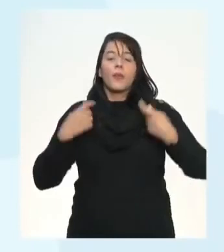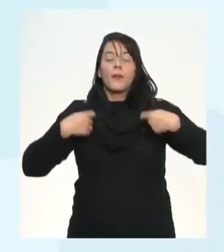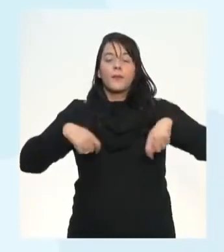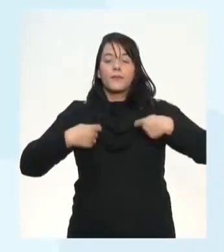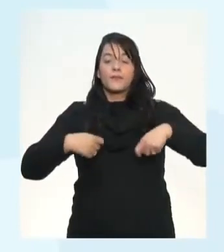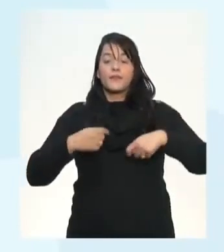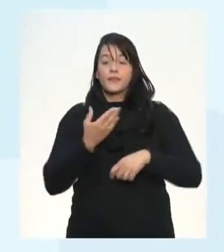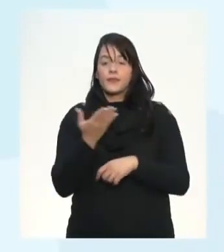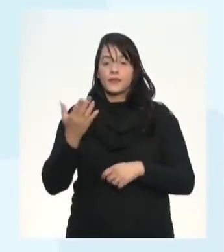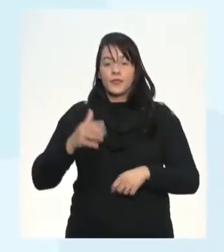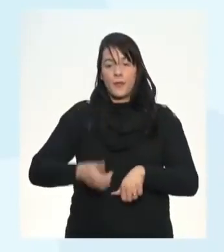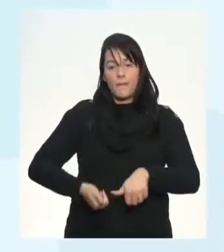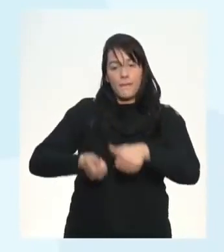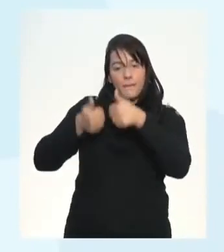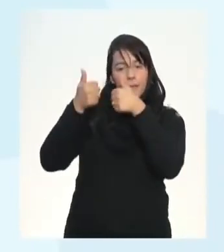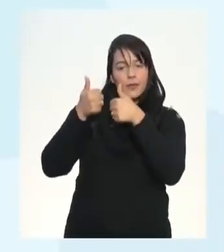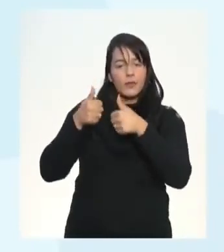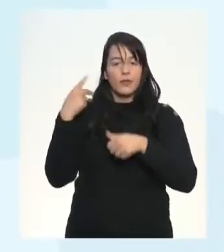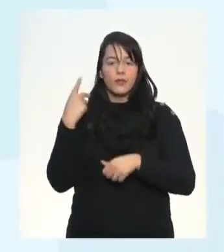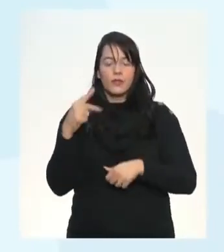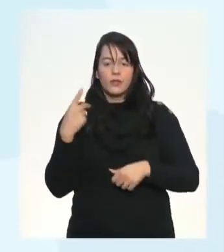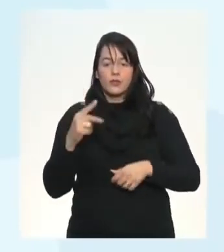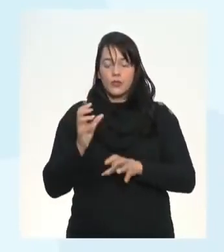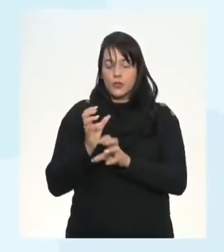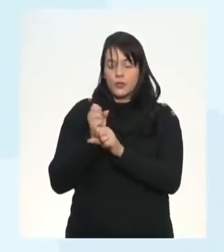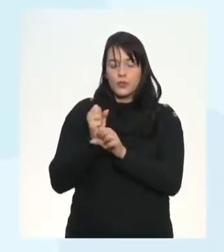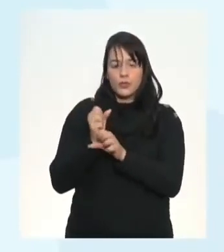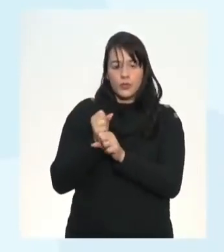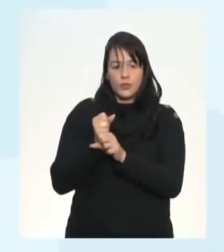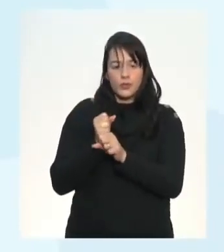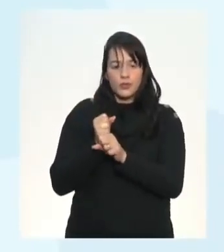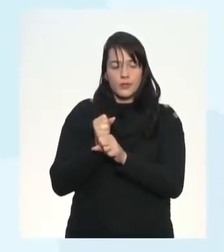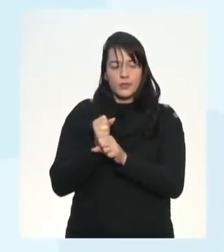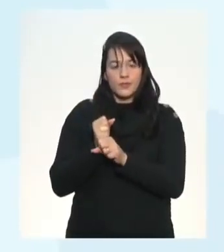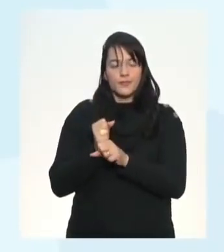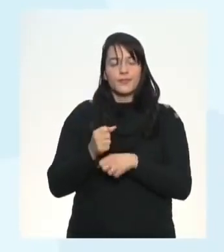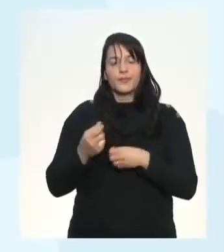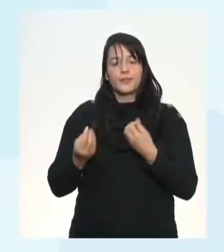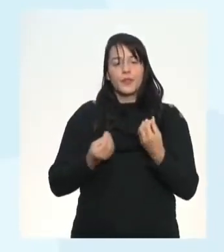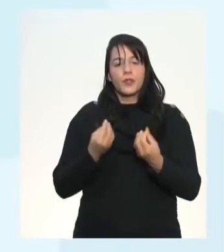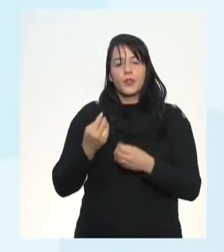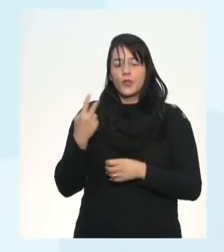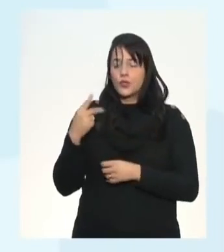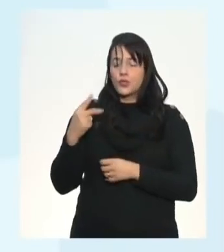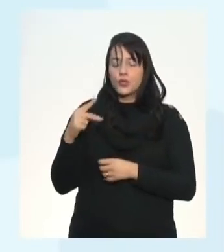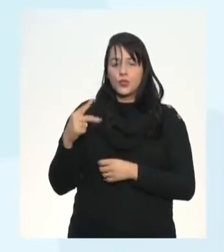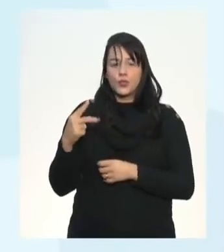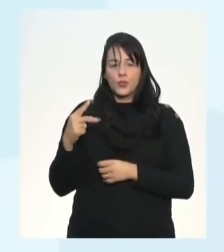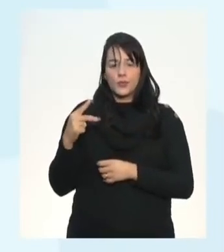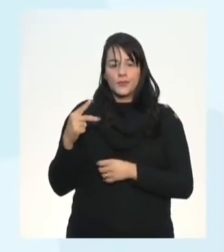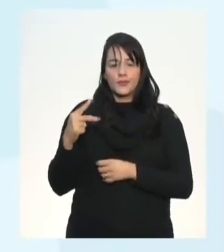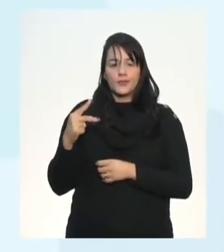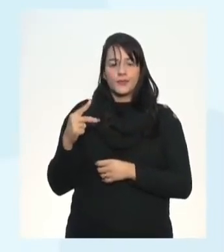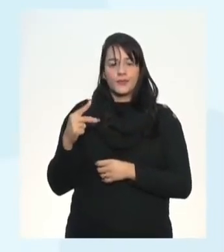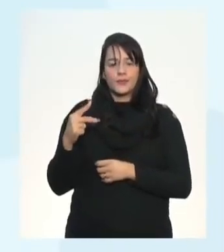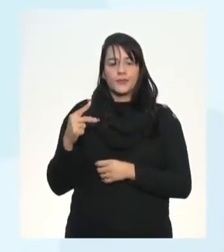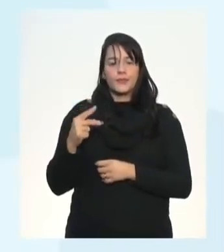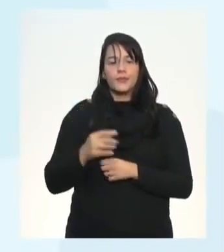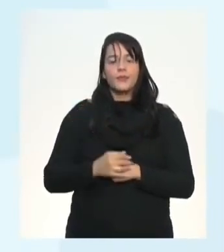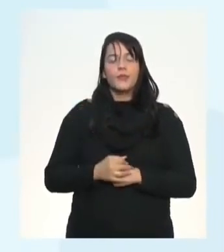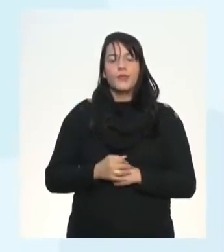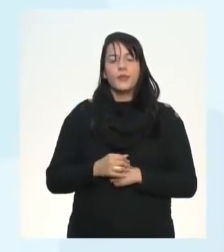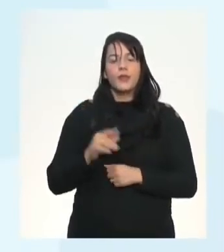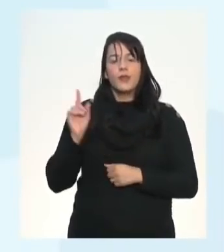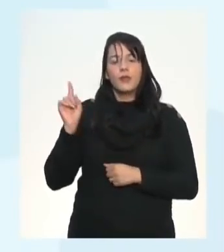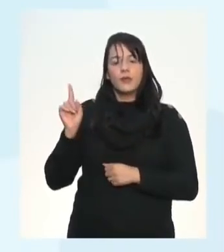você melhore as suas notas, tá? Então, observem suas, né? Ele está aí colocando